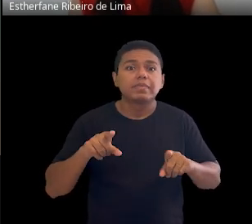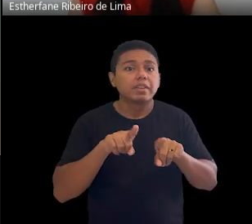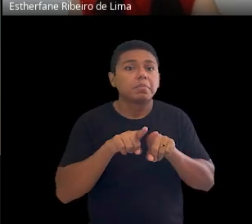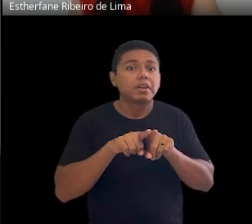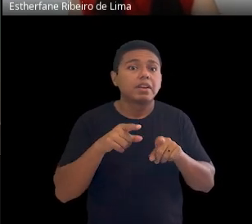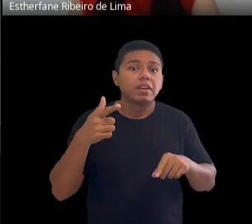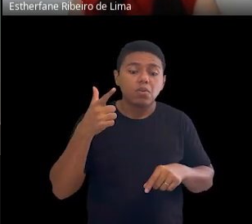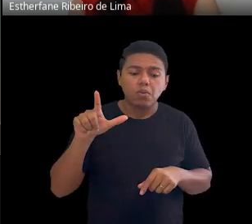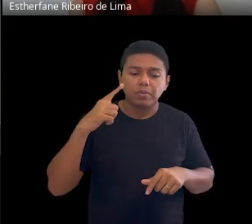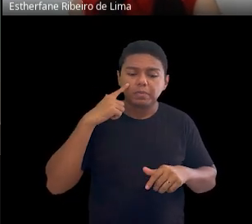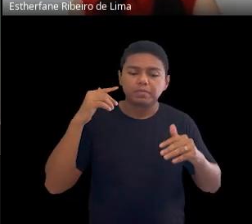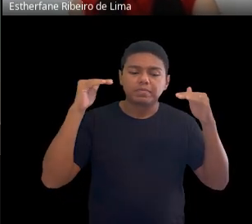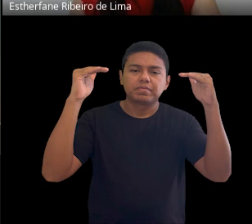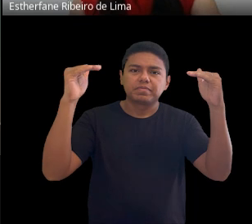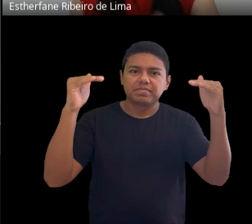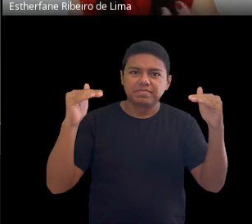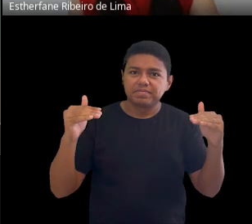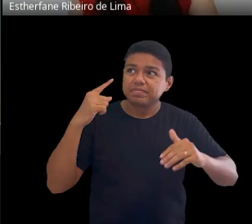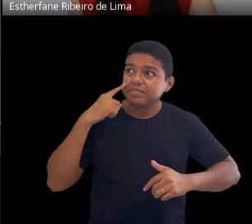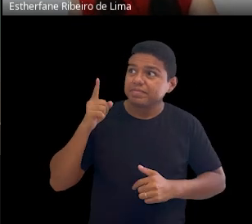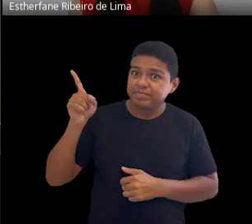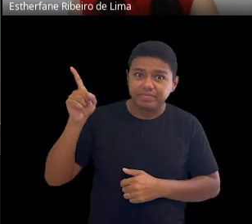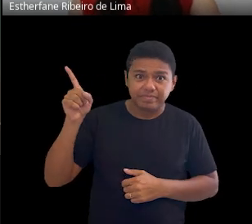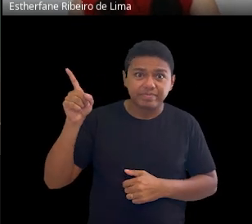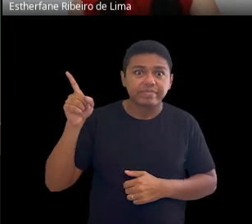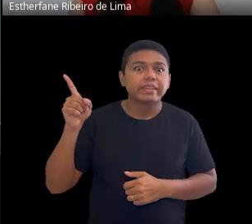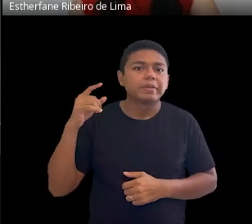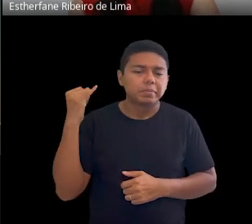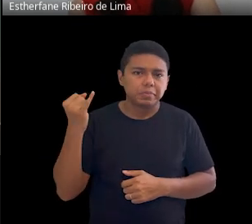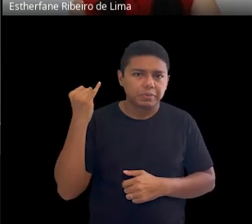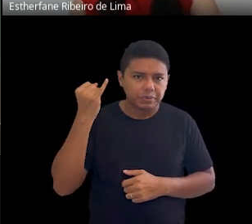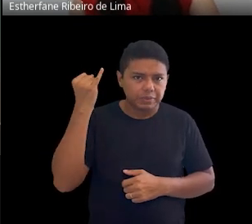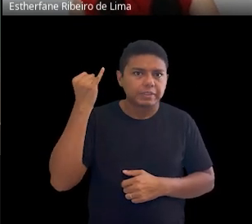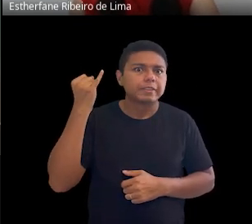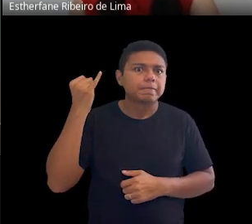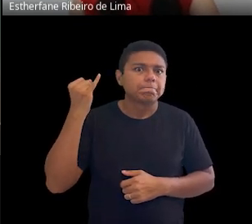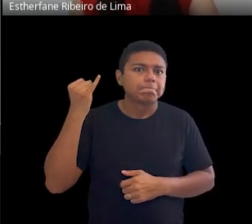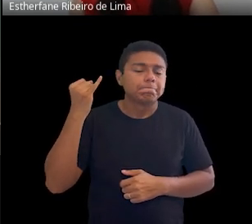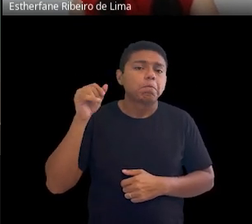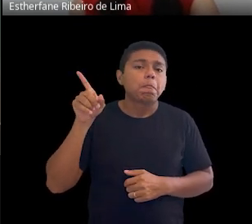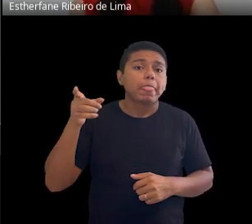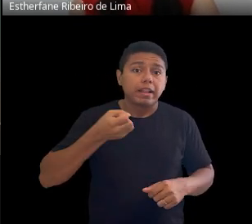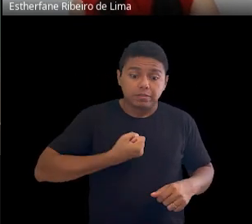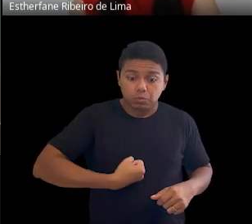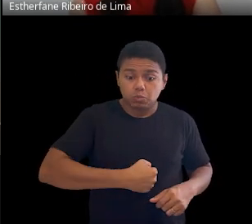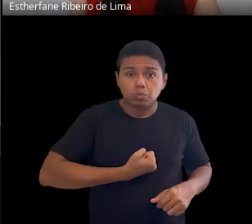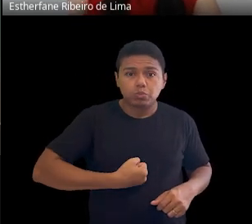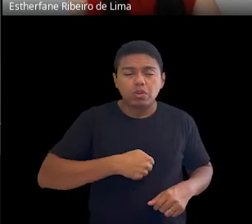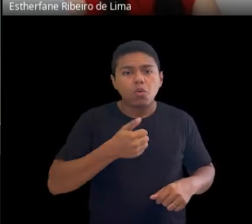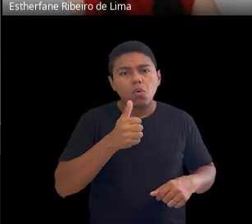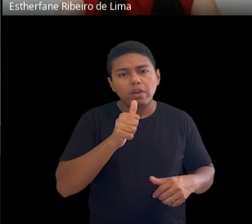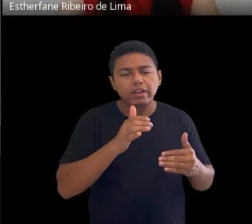de hemoglobina, parasitológico de fezes, a depender. Então, sempre avaliar a questão sanitária. E a ultrassonografia entre 11 a